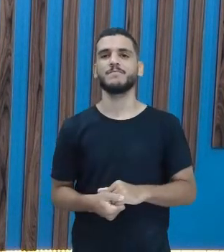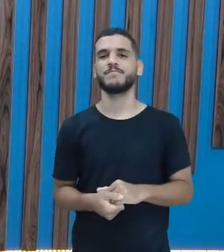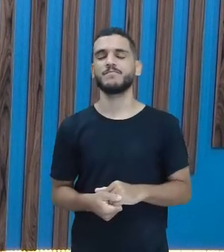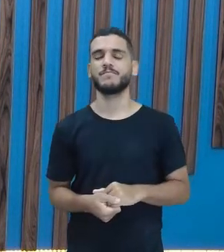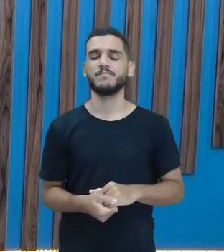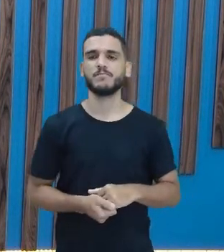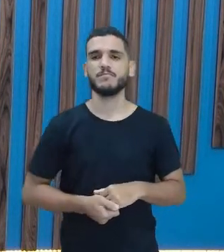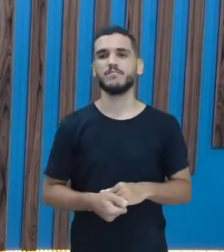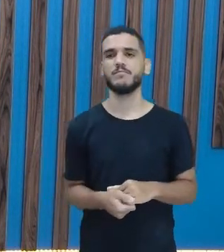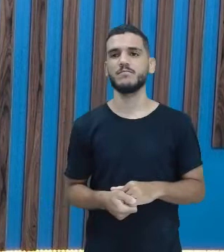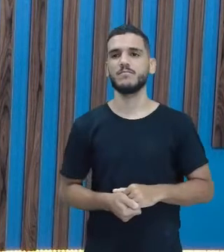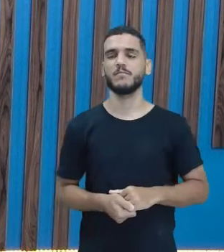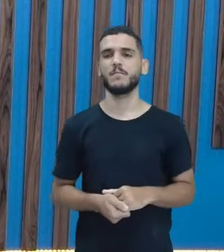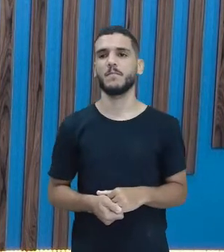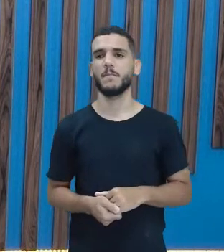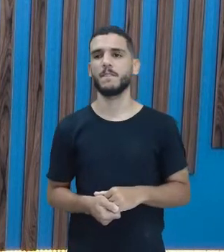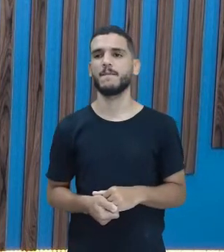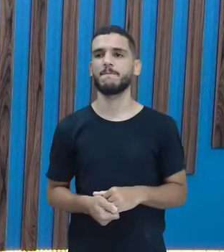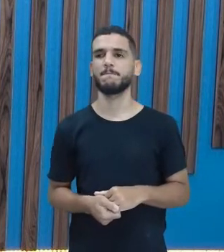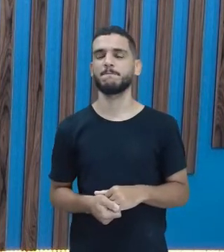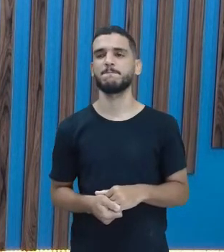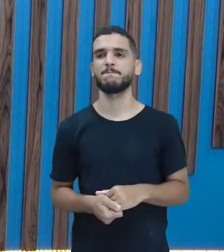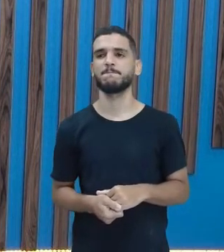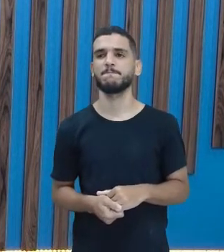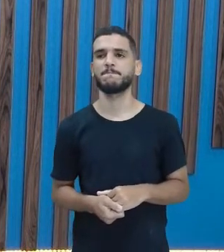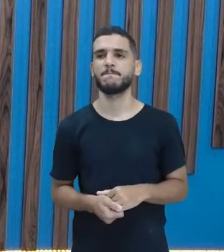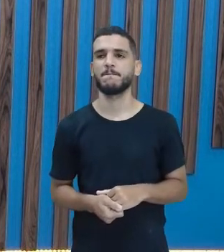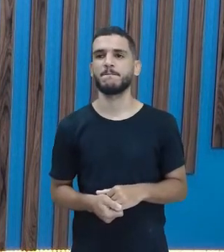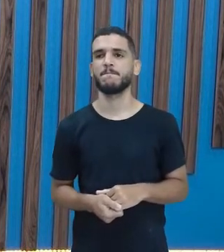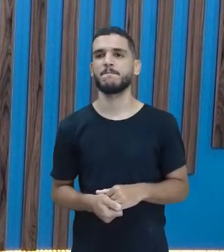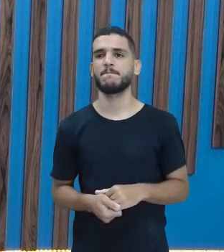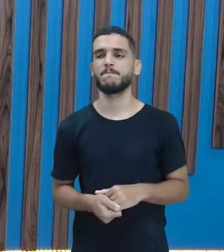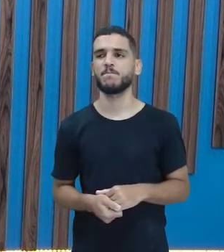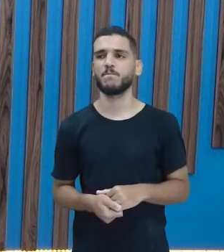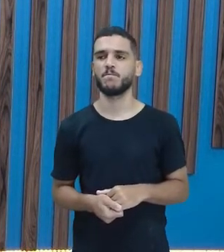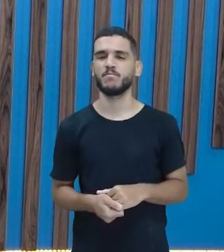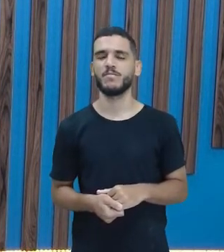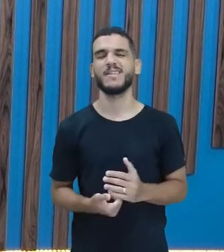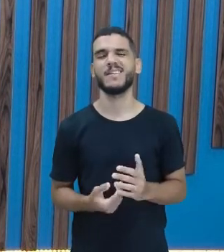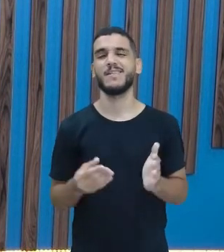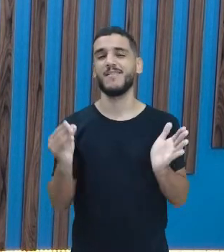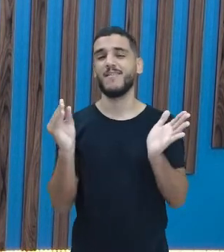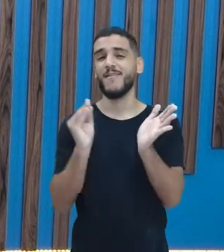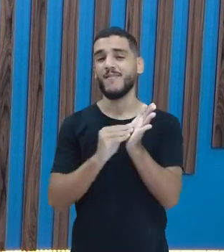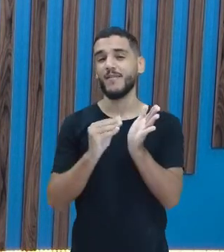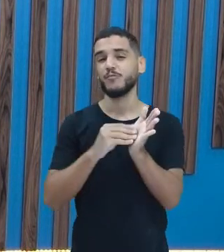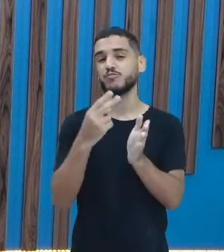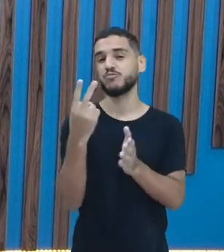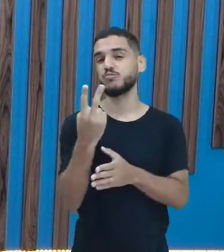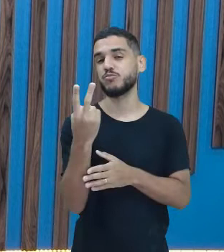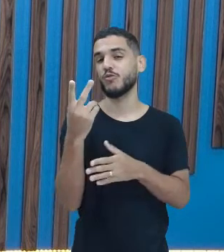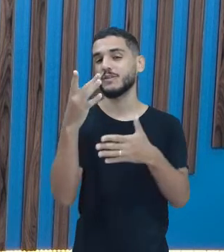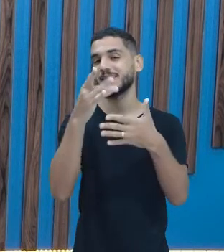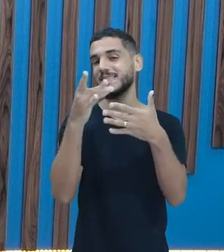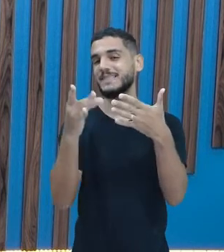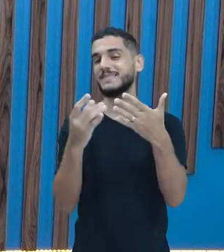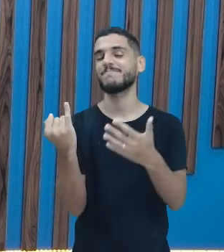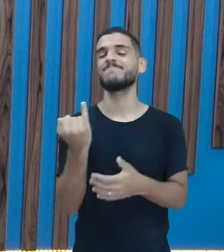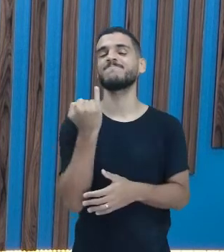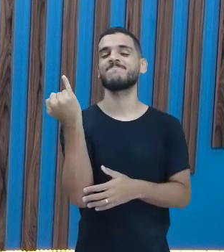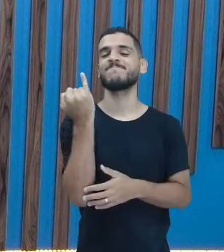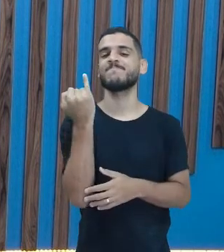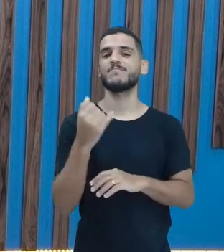barras, ok? Então, nós temos aqui o gráfico. Só que está faltando 2 detalhes importantes nesse